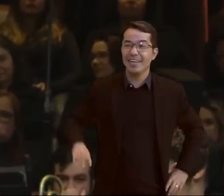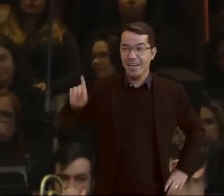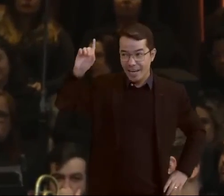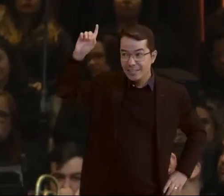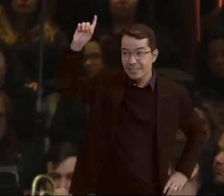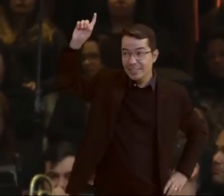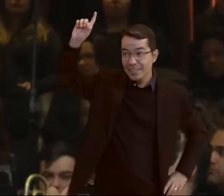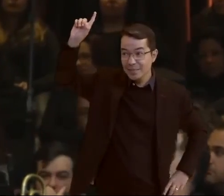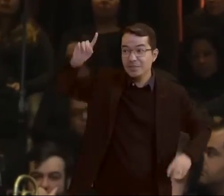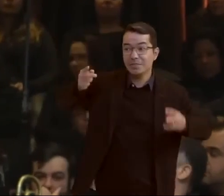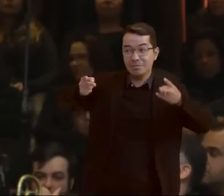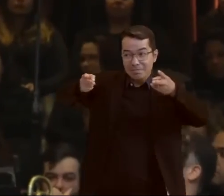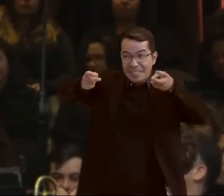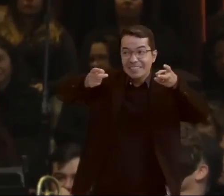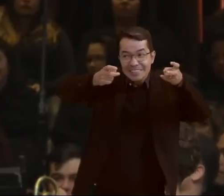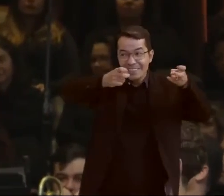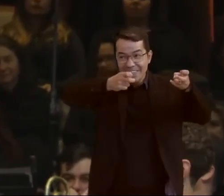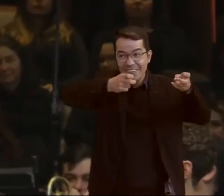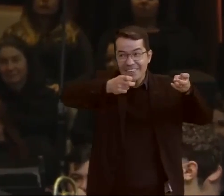prática.